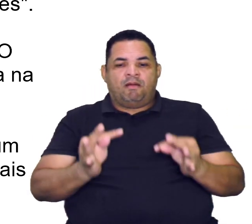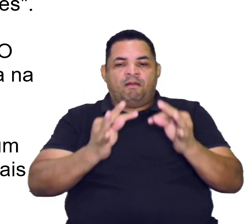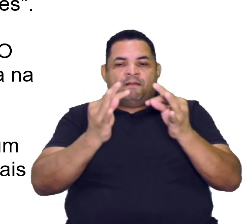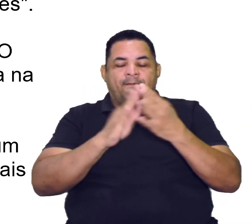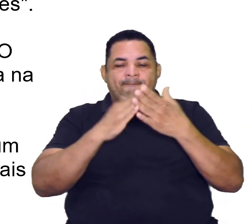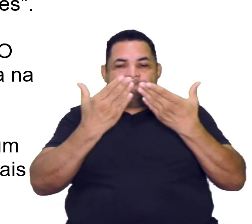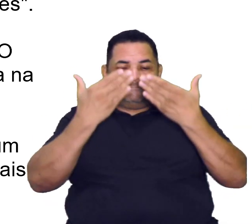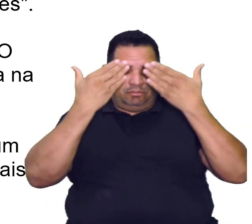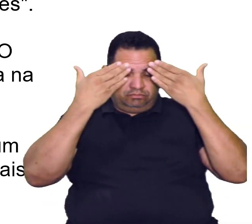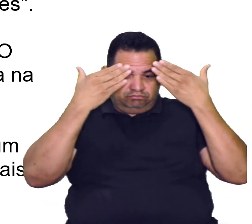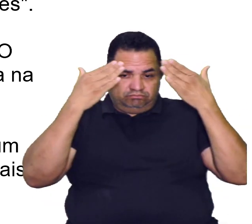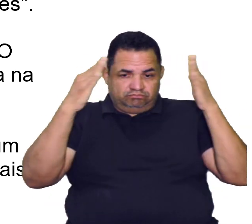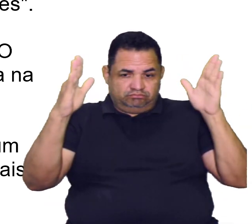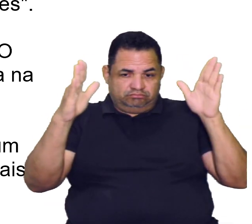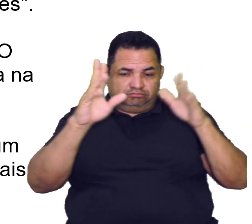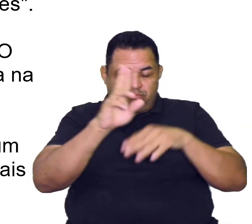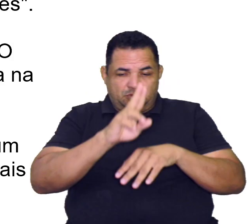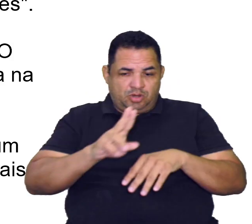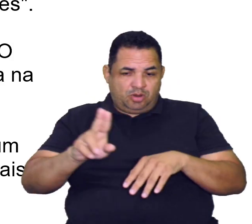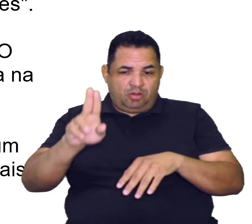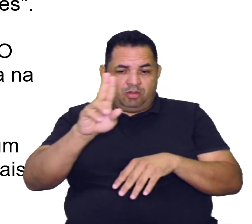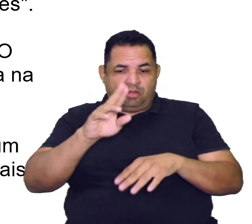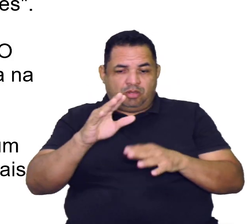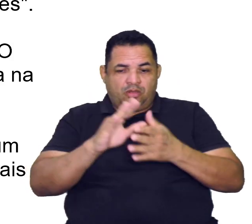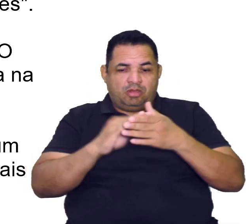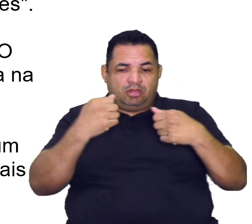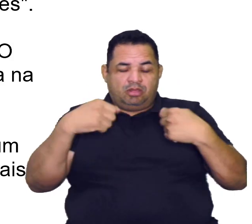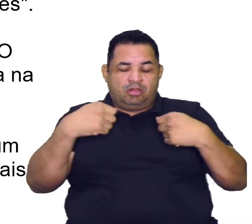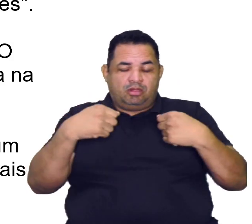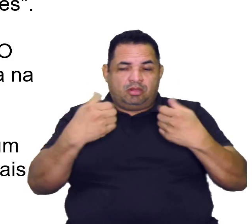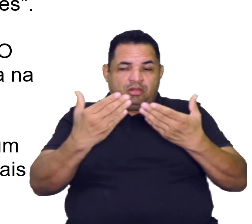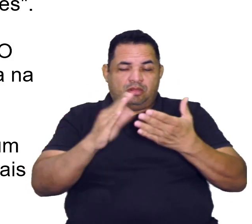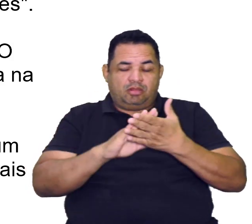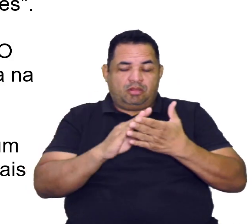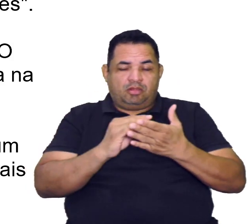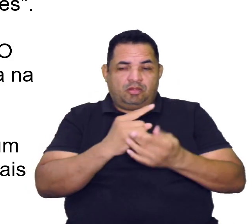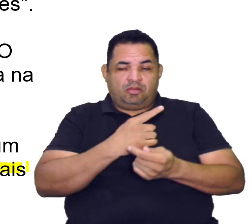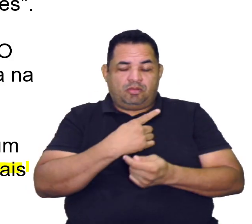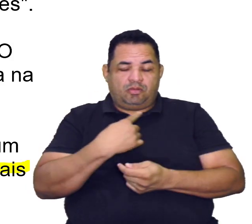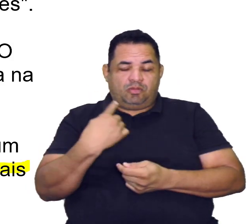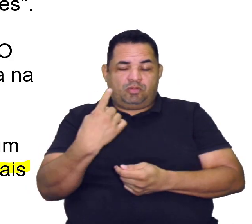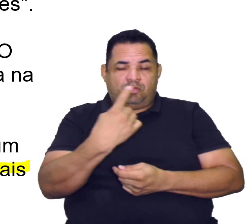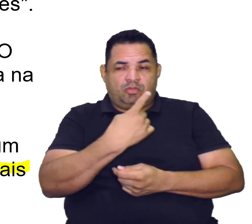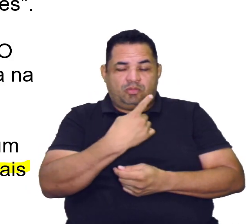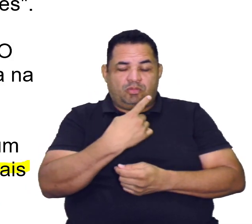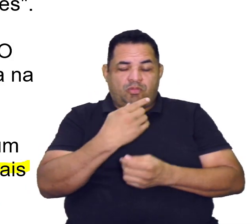tecnologia na ampliação do consumo e da necessidade e dos meus